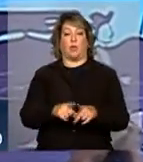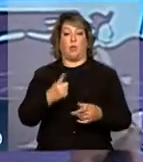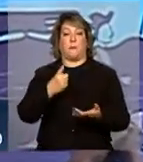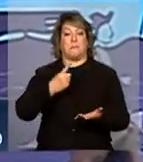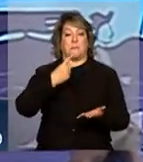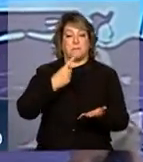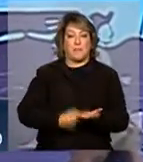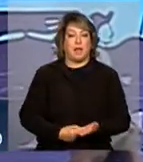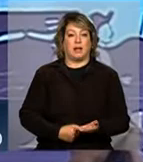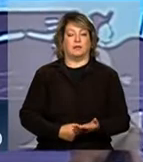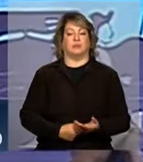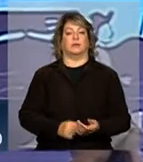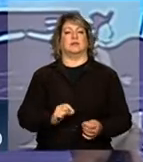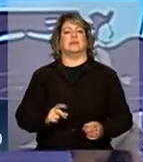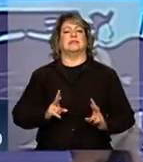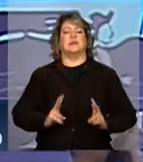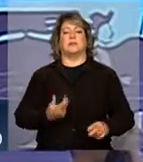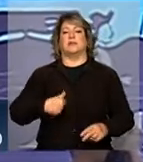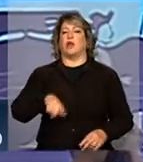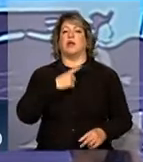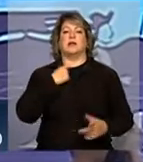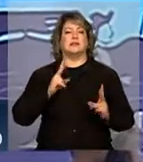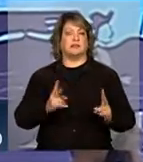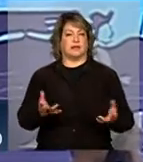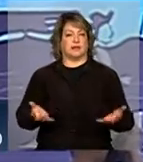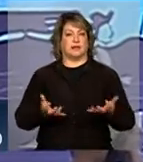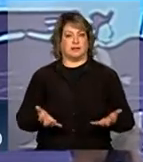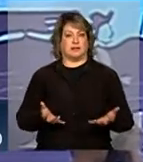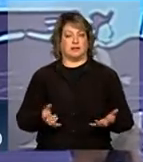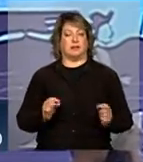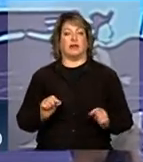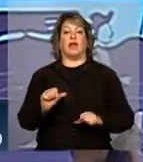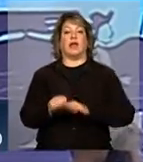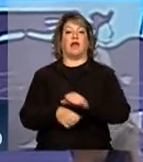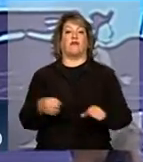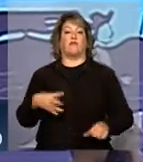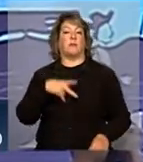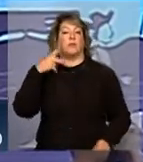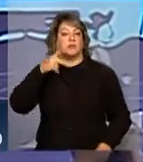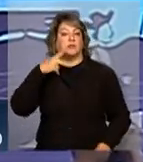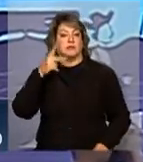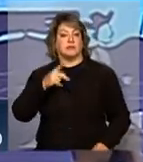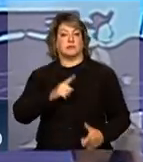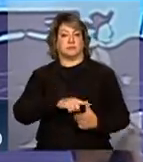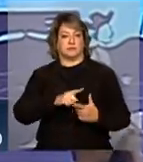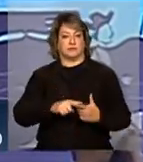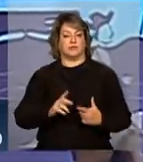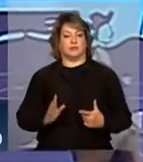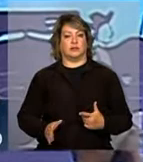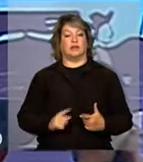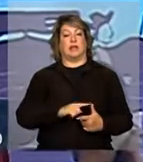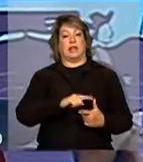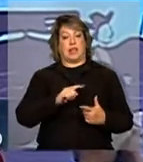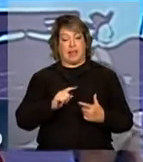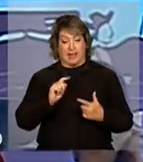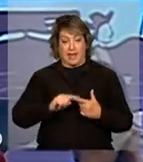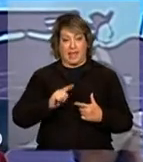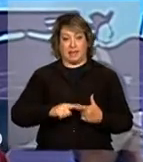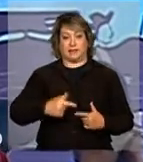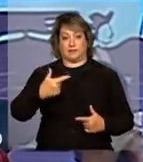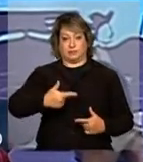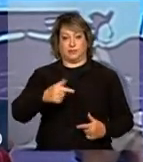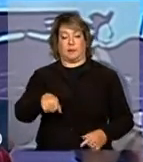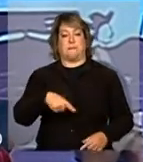por algo que nós sempre quisemos, a reforma política. Esse pacto pela